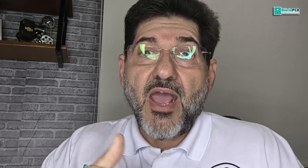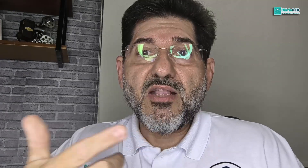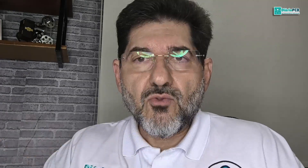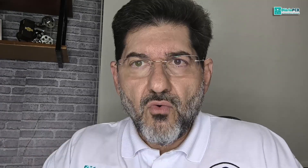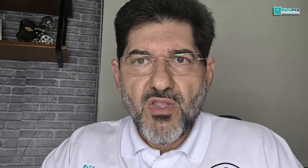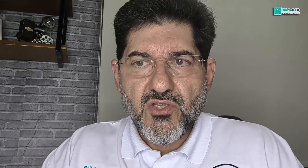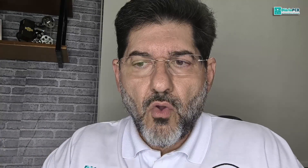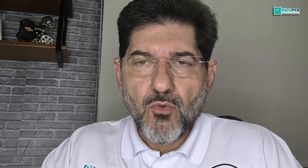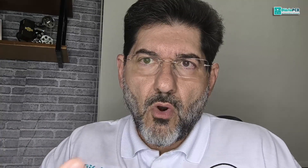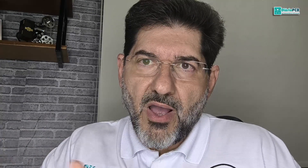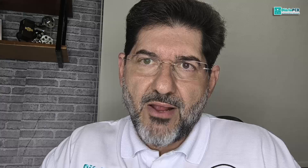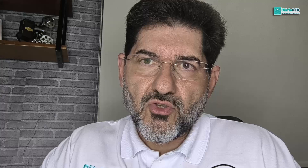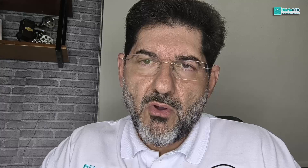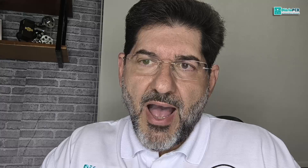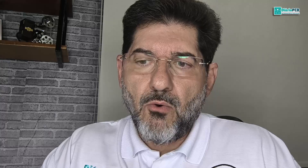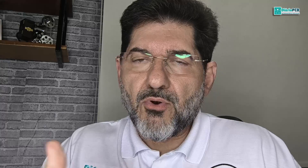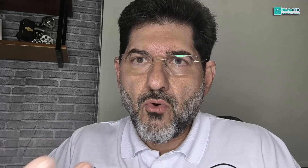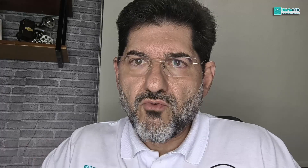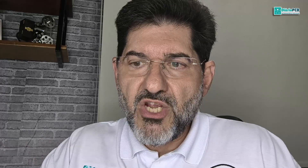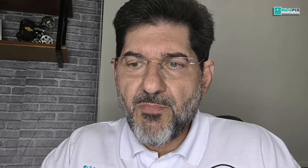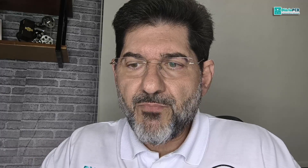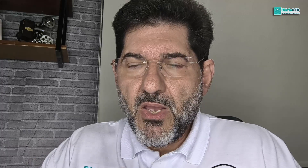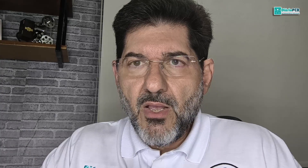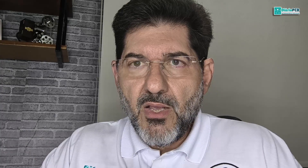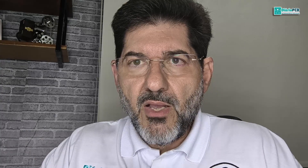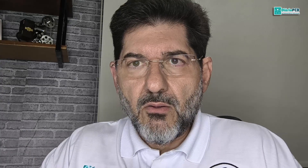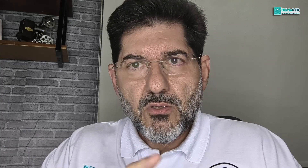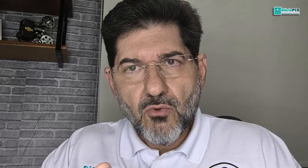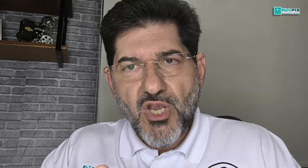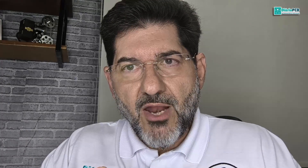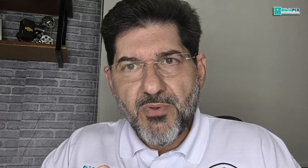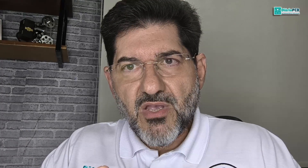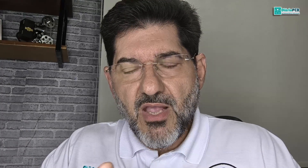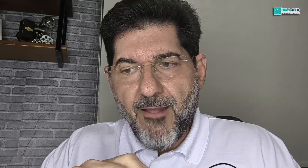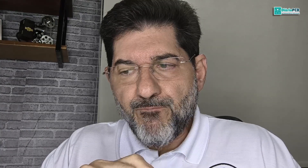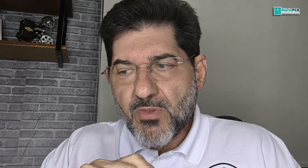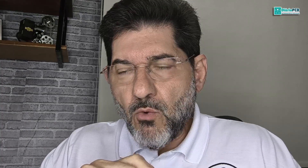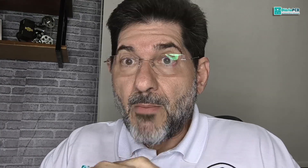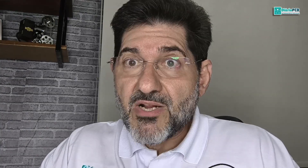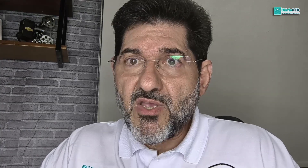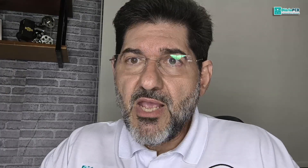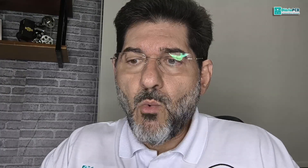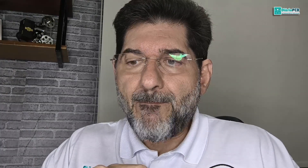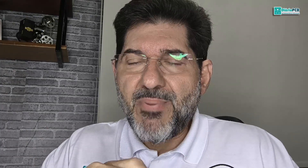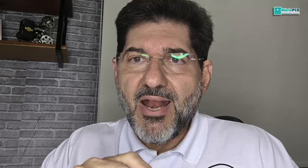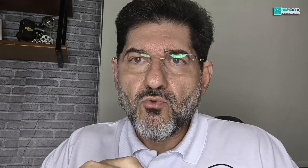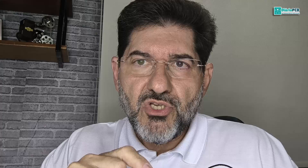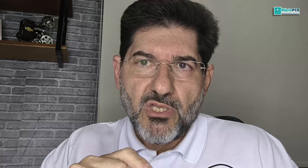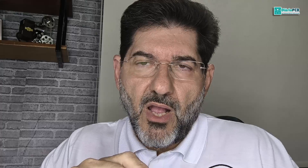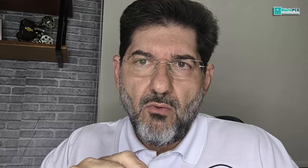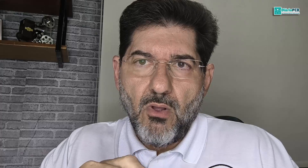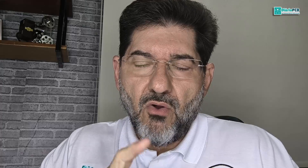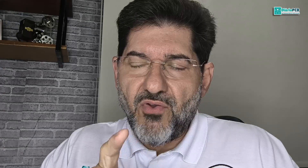se tiver ainda dúvidas de como trocar o seu carro por um novo Jeep. E que o Diário PCD, uma parceria com a